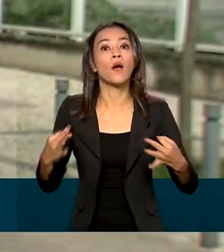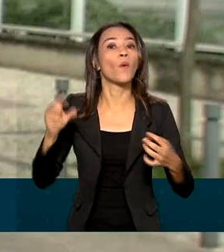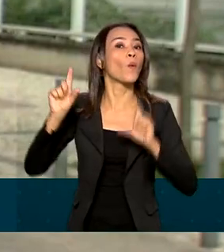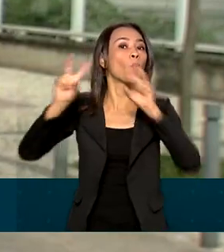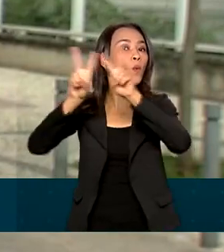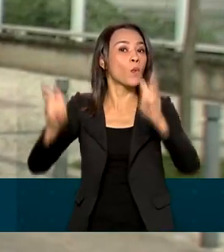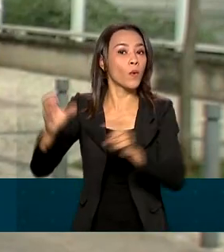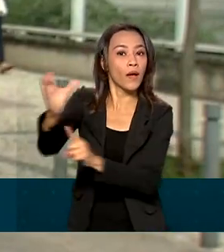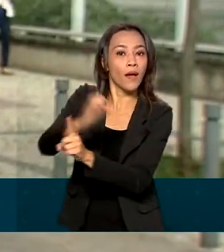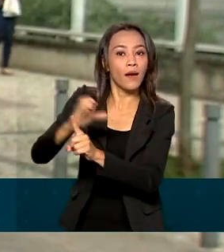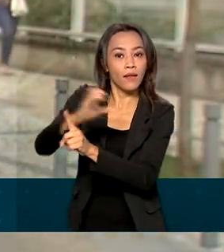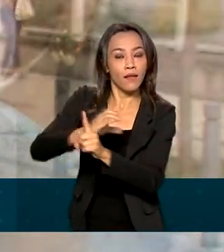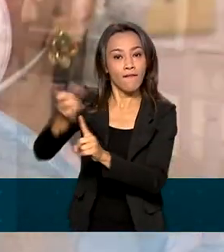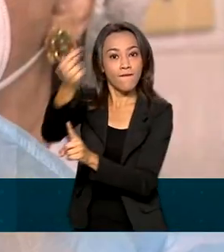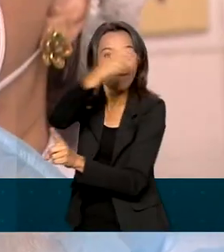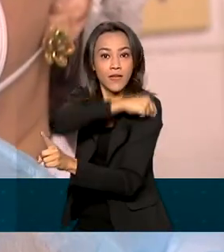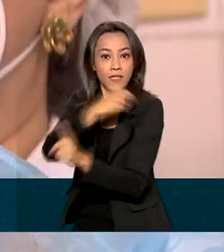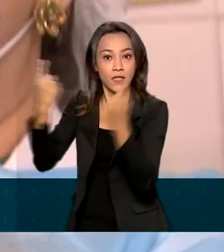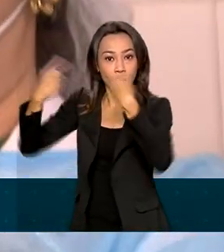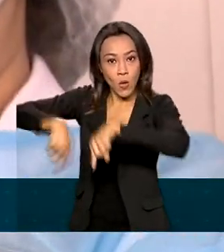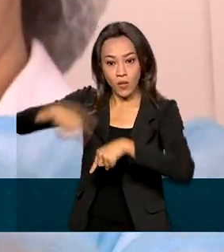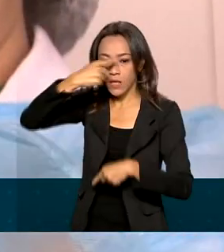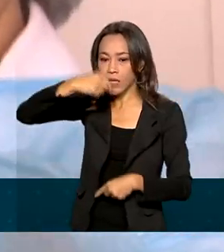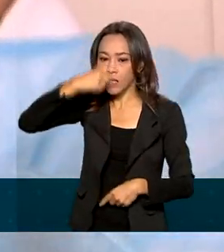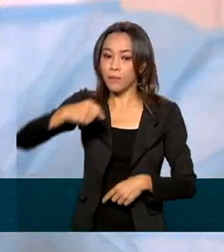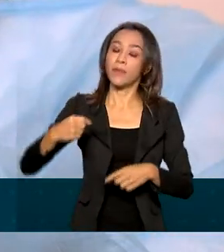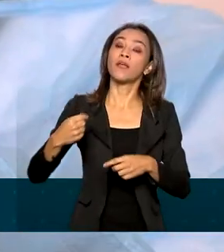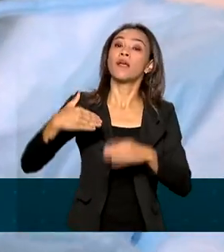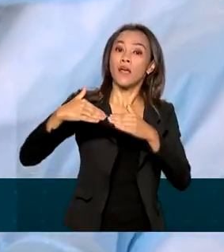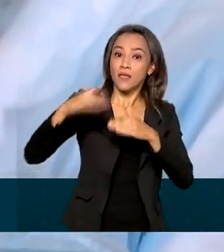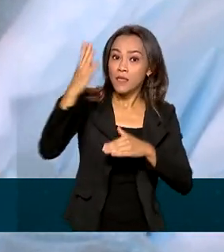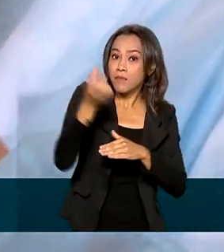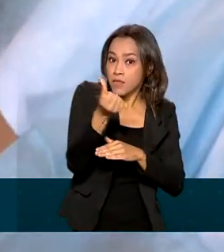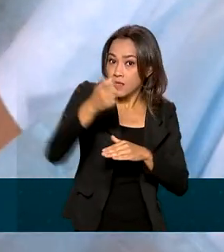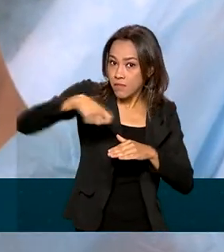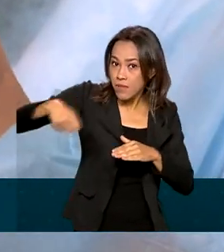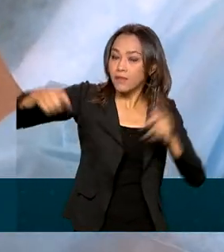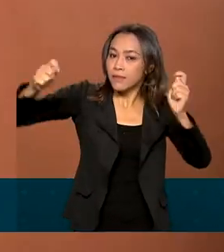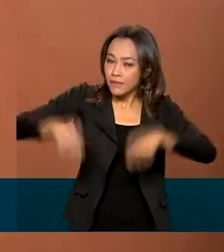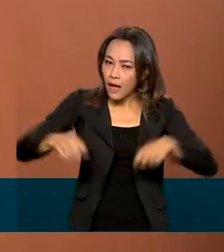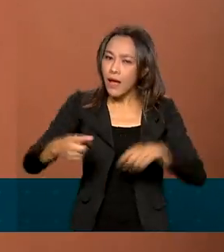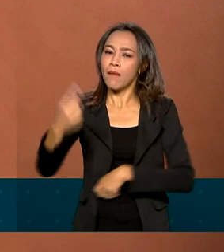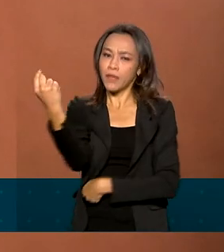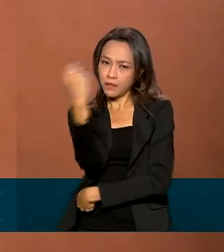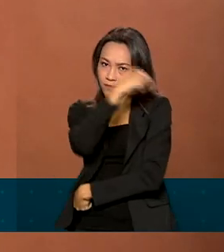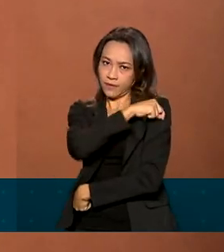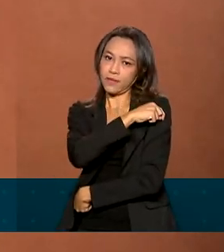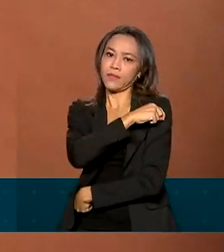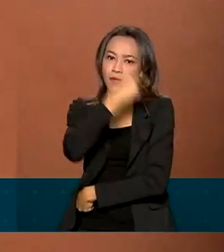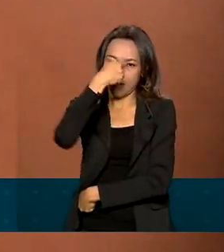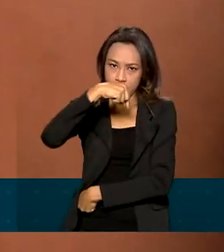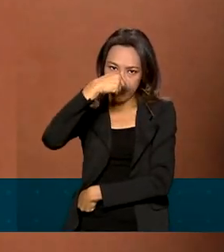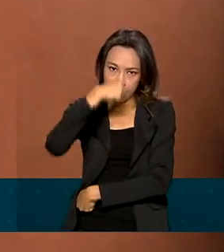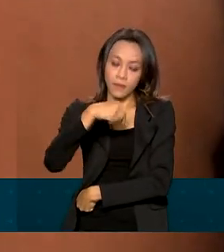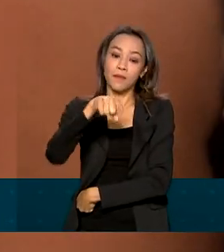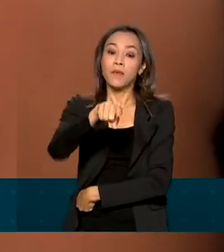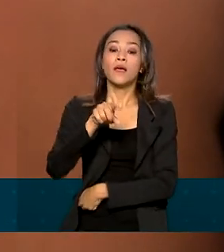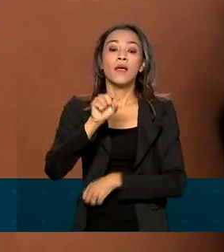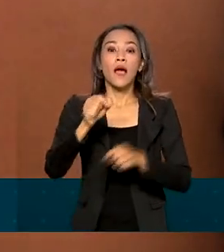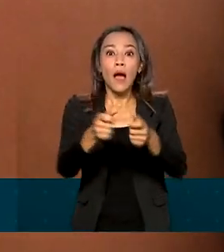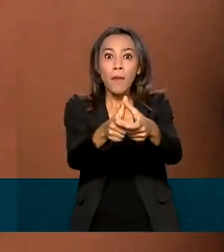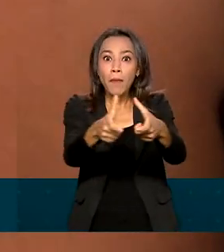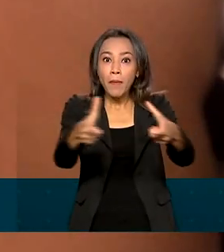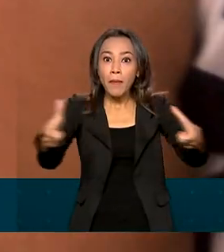a gripe. Todas as pessoas com mais de seis meses de idade vão poder se imunizar contra a influenza. A ampliação da imunização